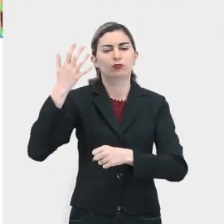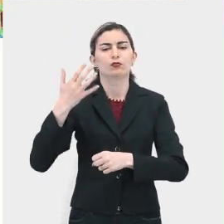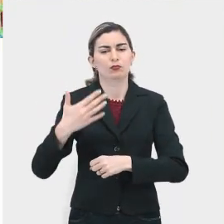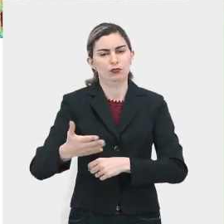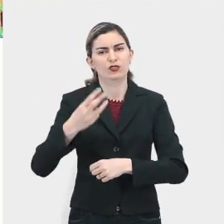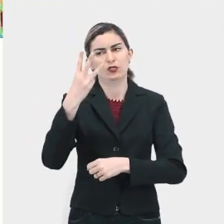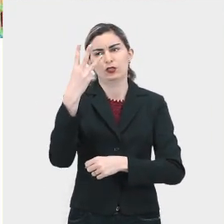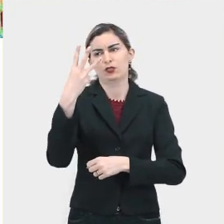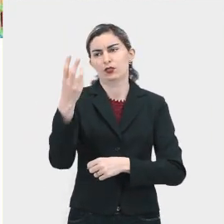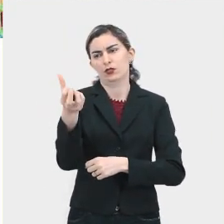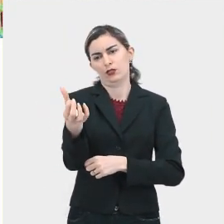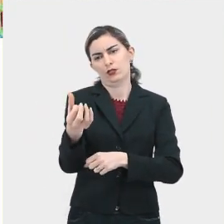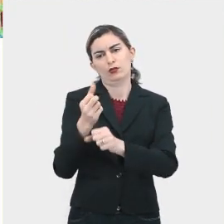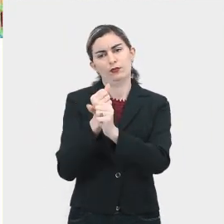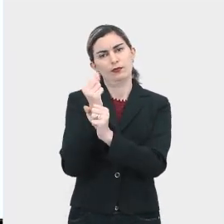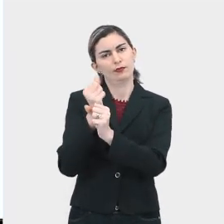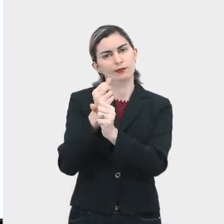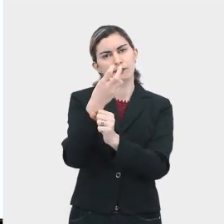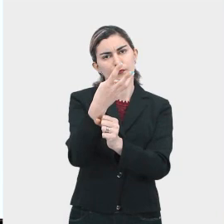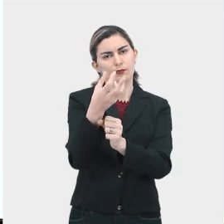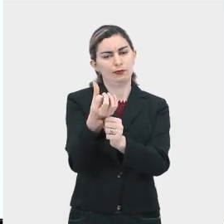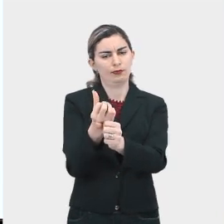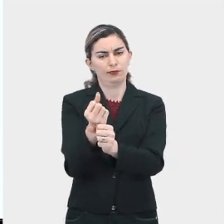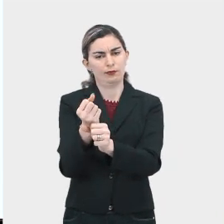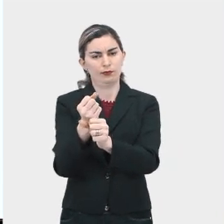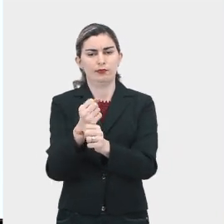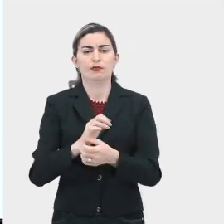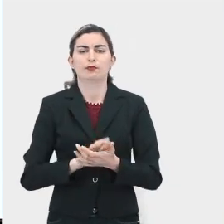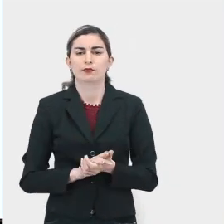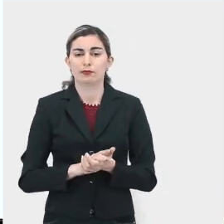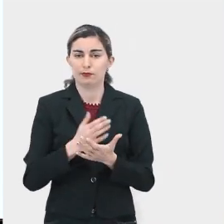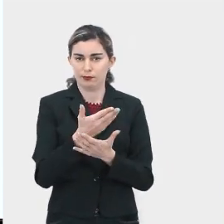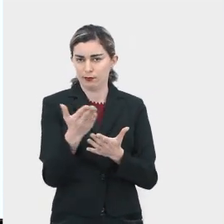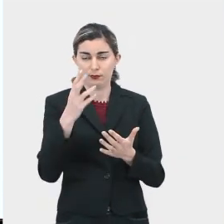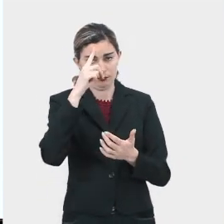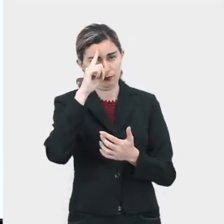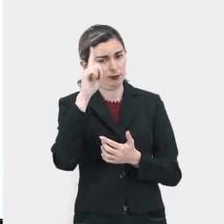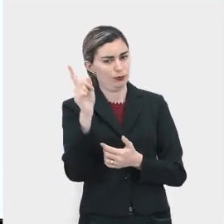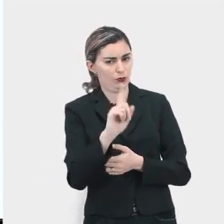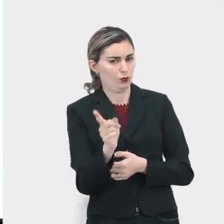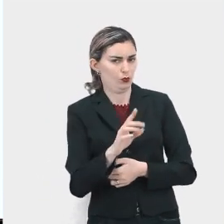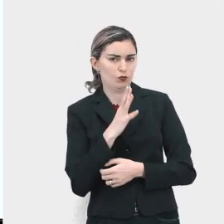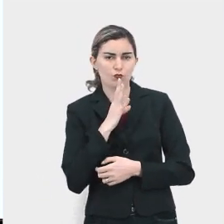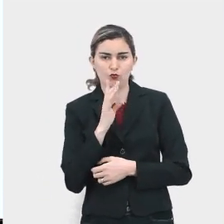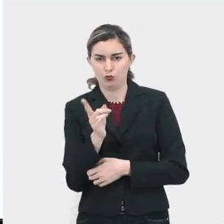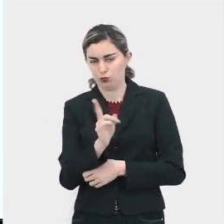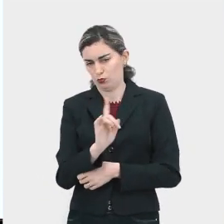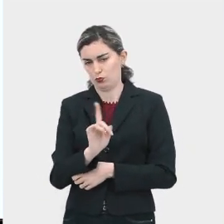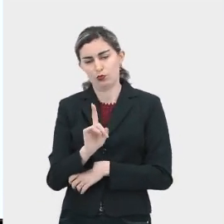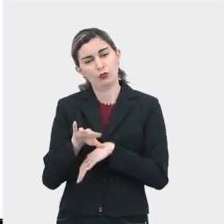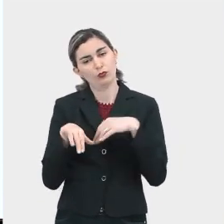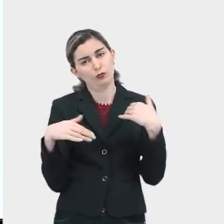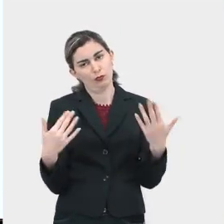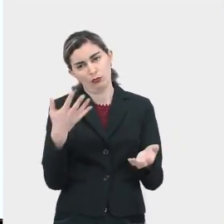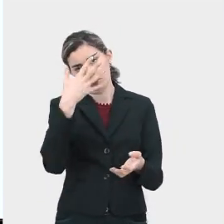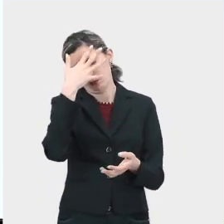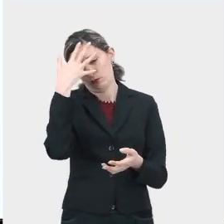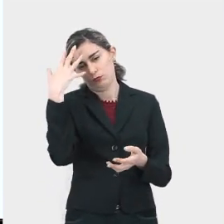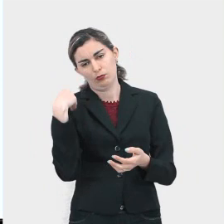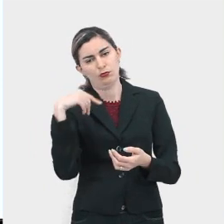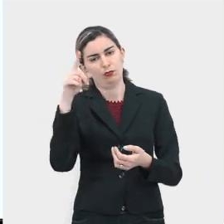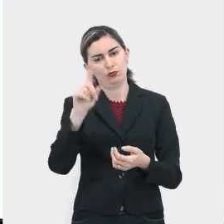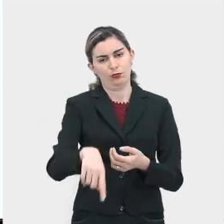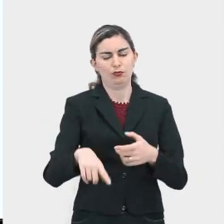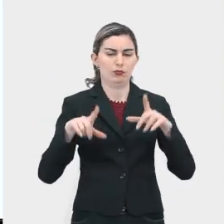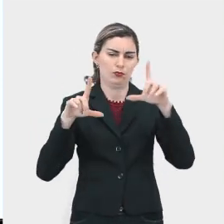36 anos que ele é realizado. Para quem não sabe ou não conhece ou esqueceu, essas imagens retratam